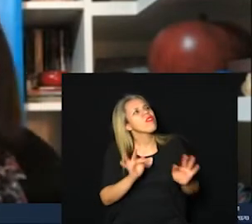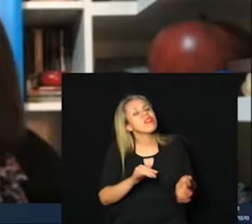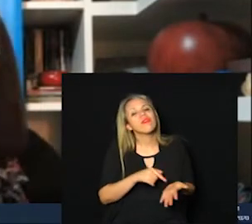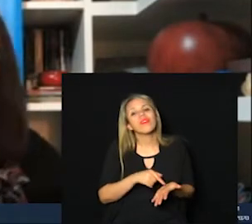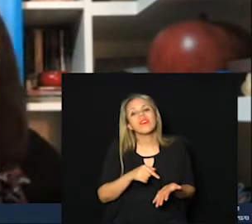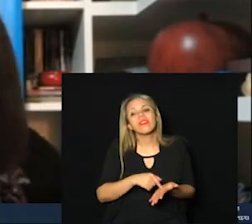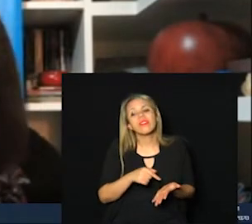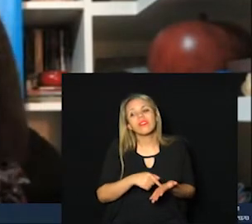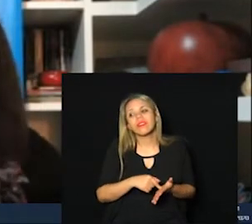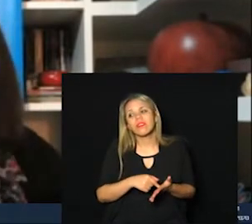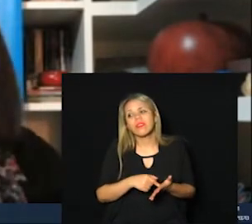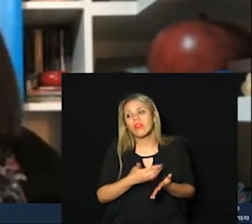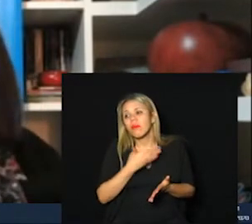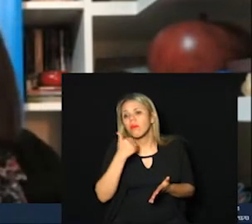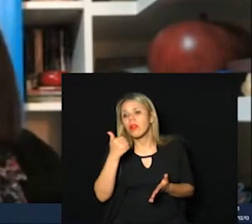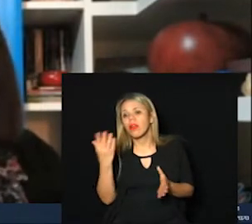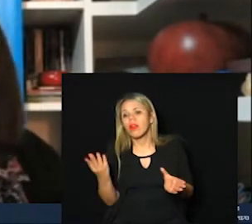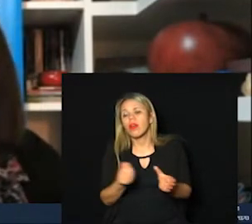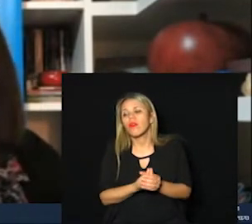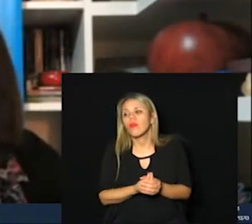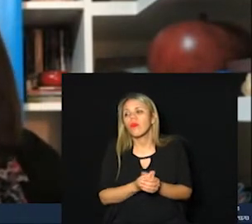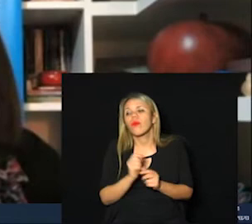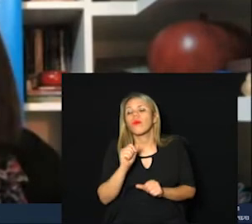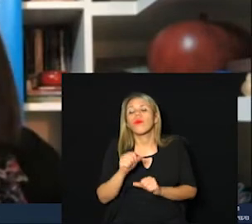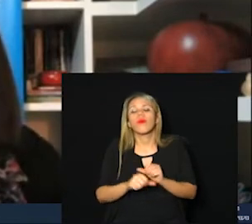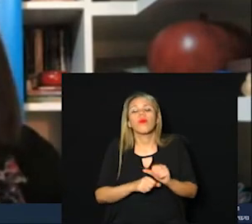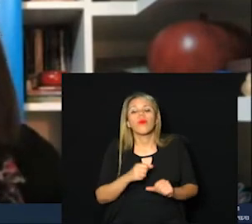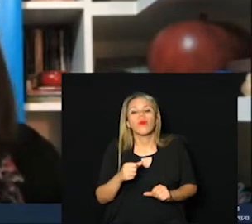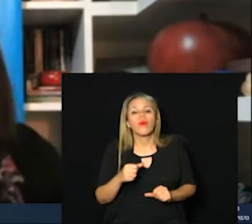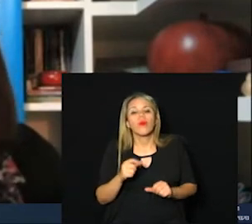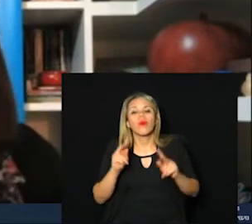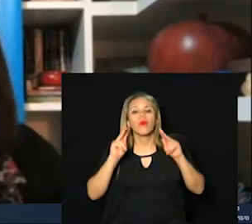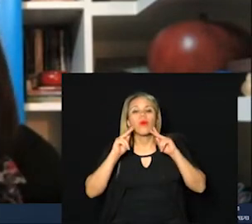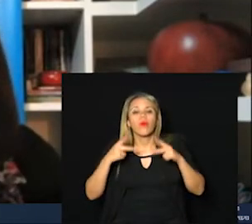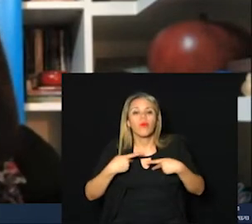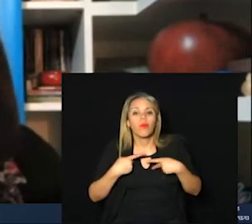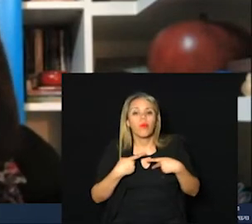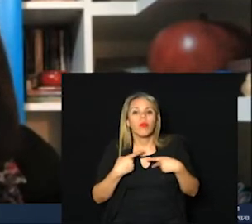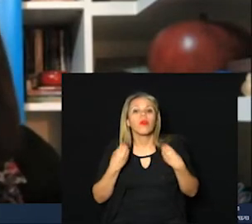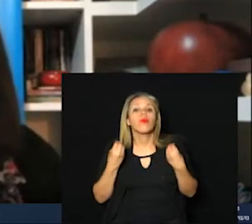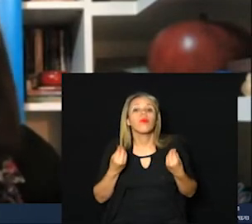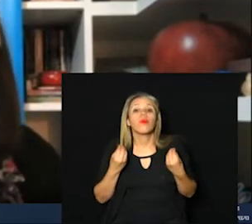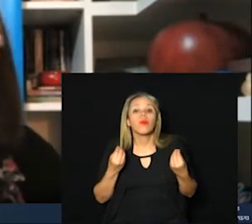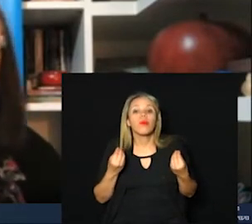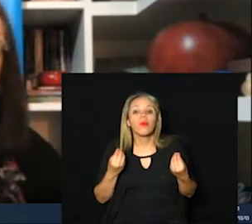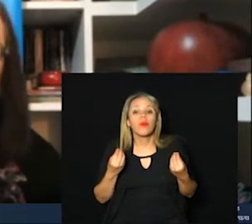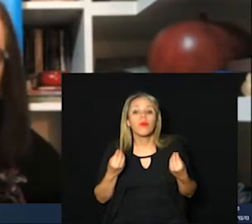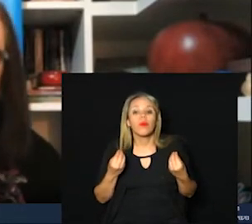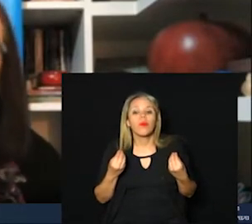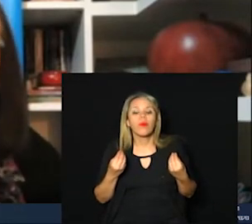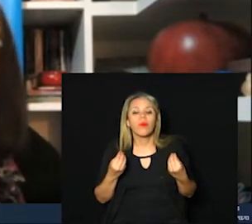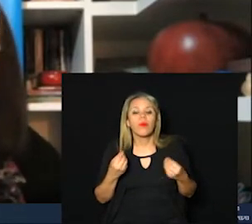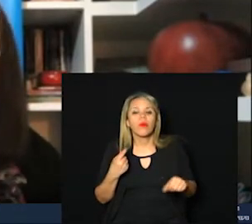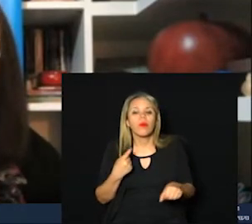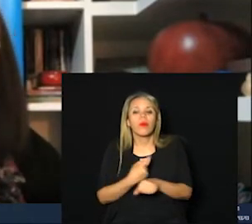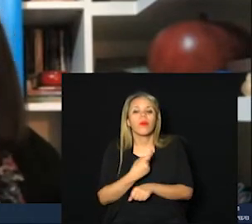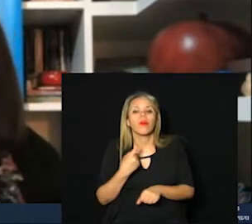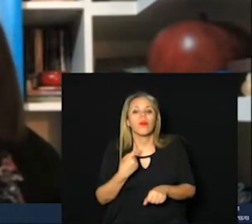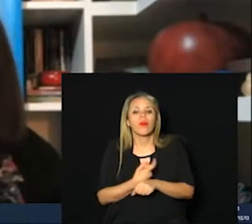nos acrescenta, o que nos torna humanos. E